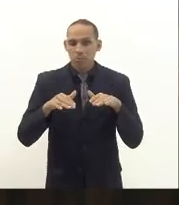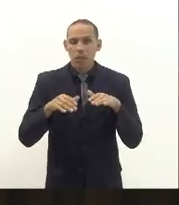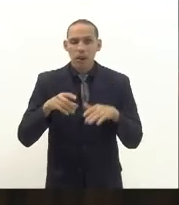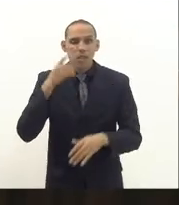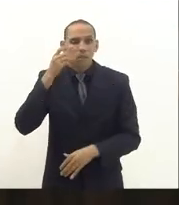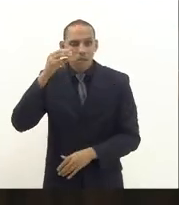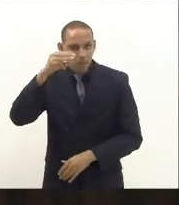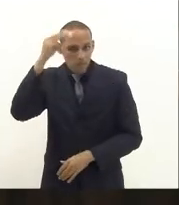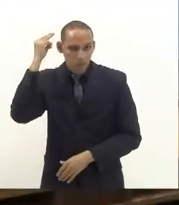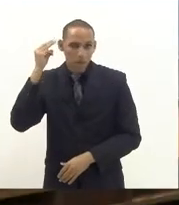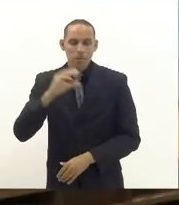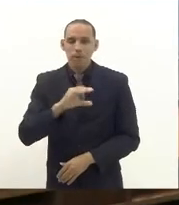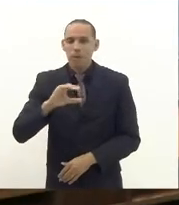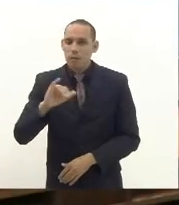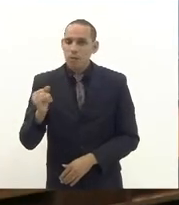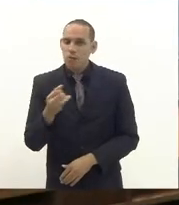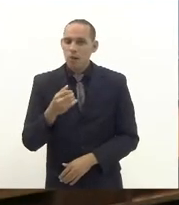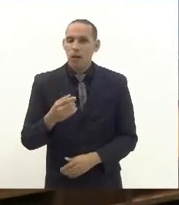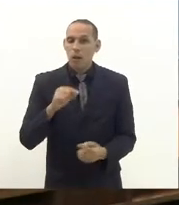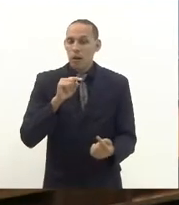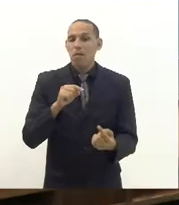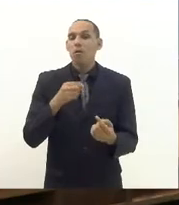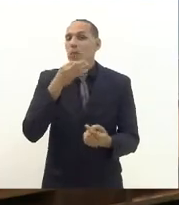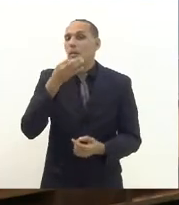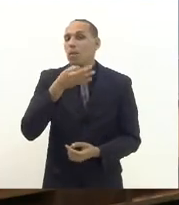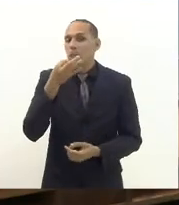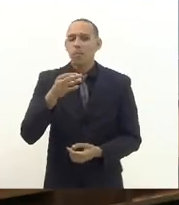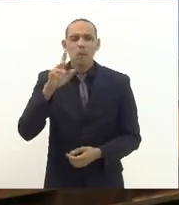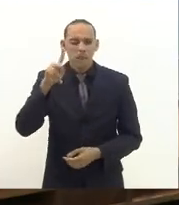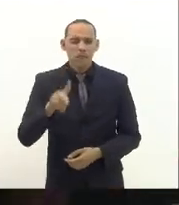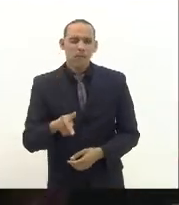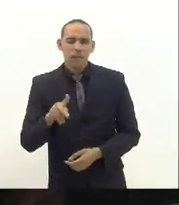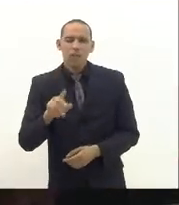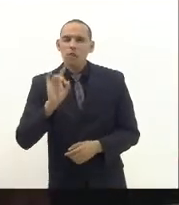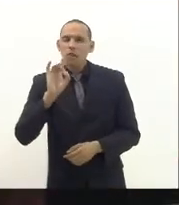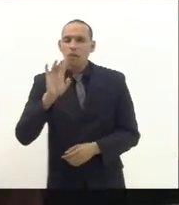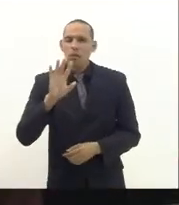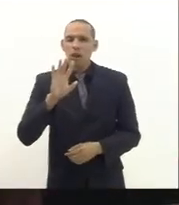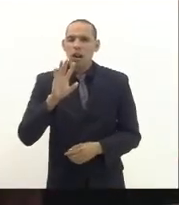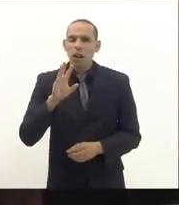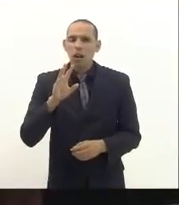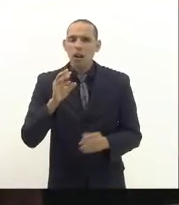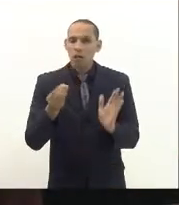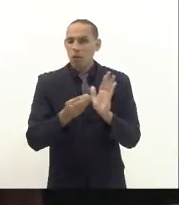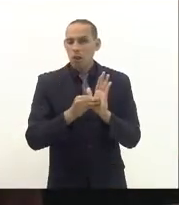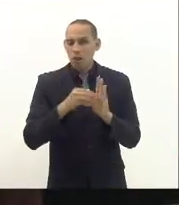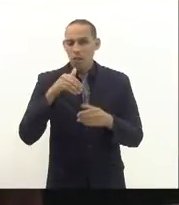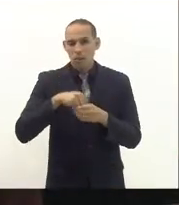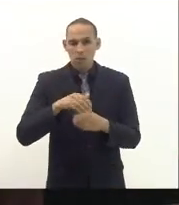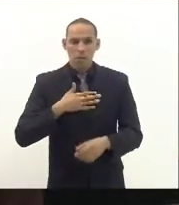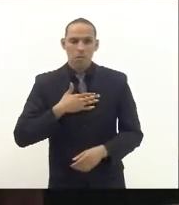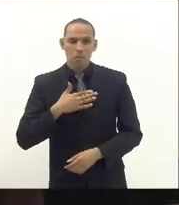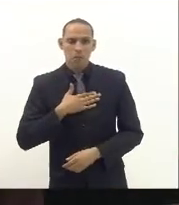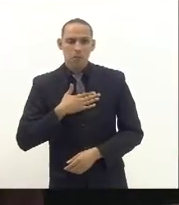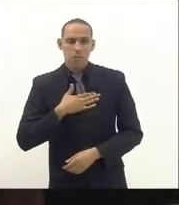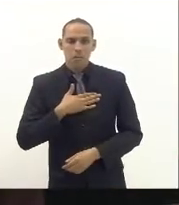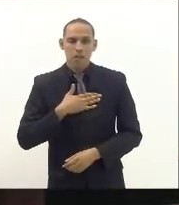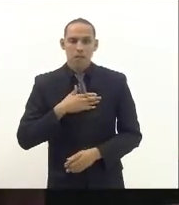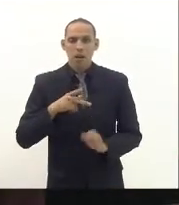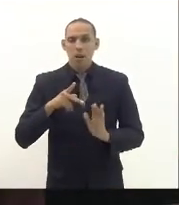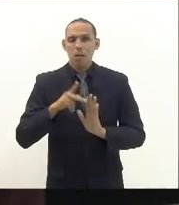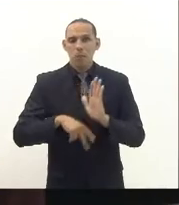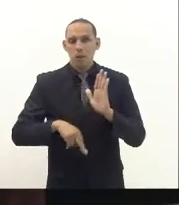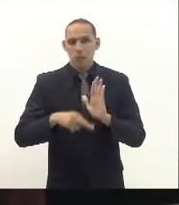Deputado Márcio Pacheco o presidente só para deixar conseguir nada o meu voto no projeto de resolução